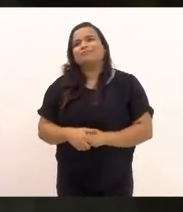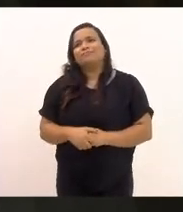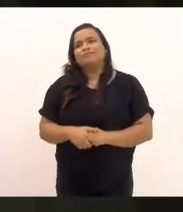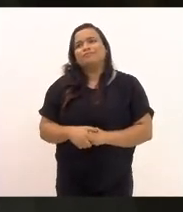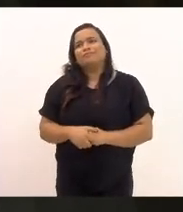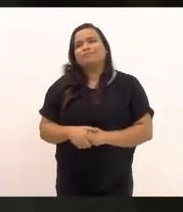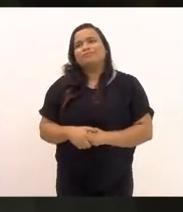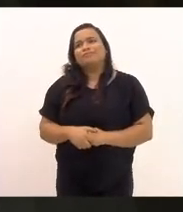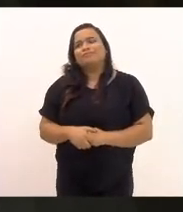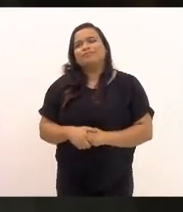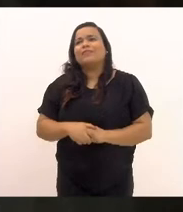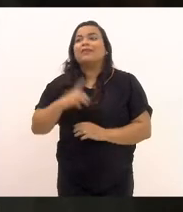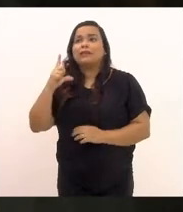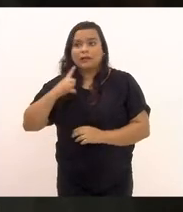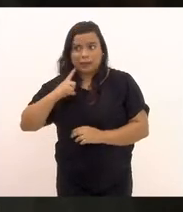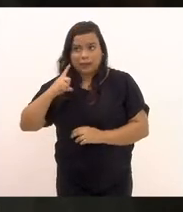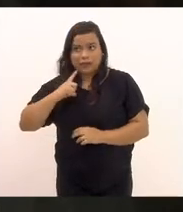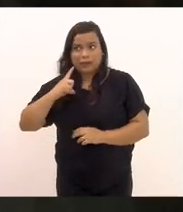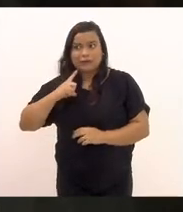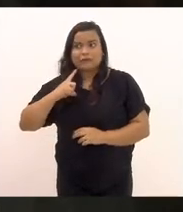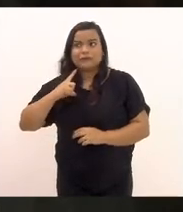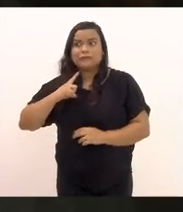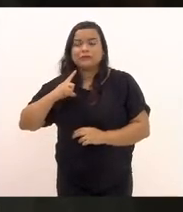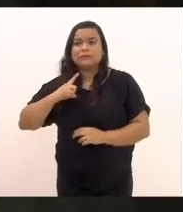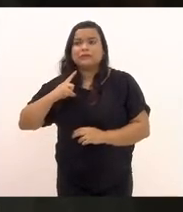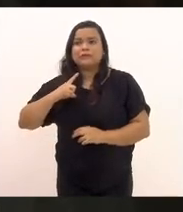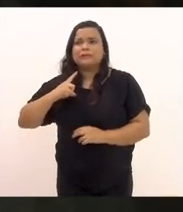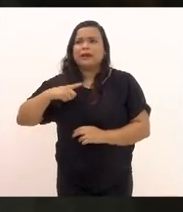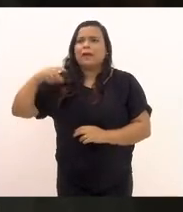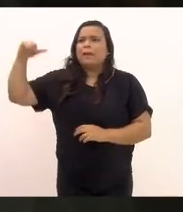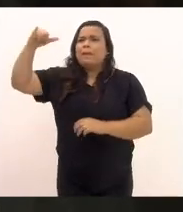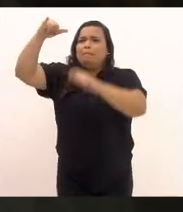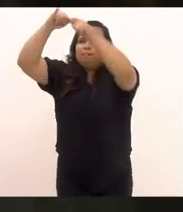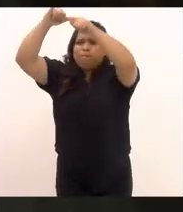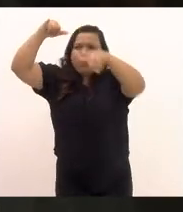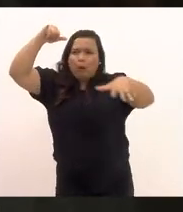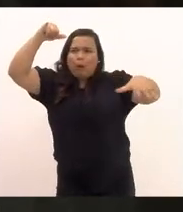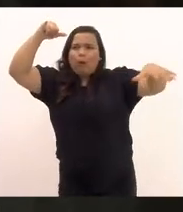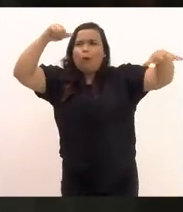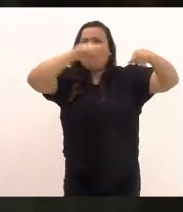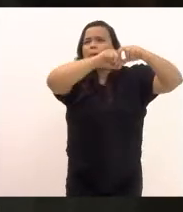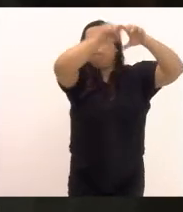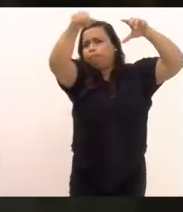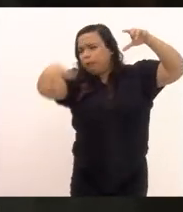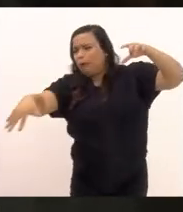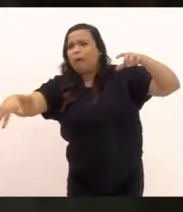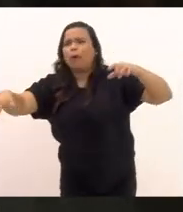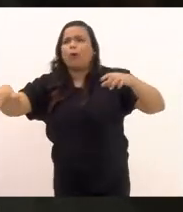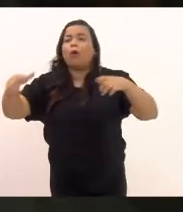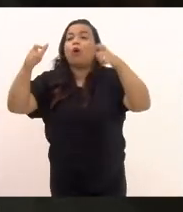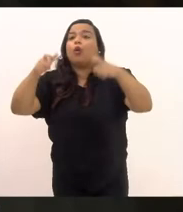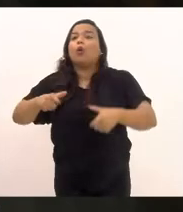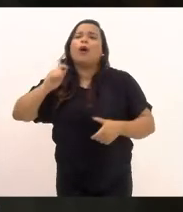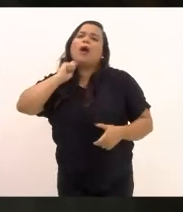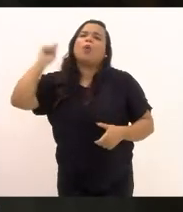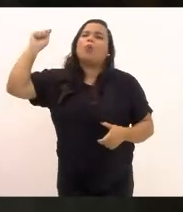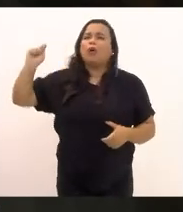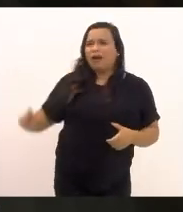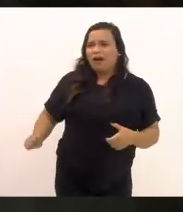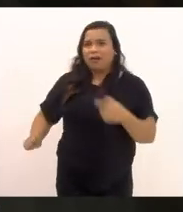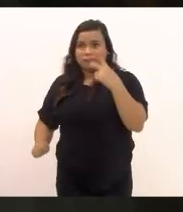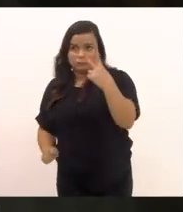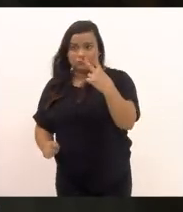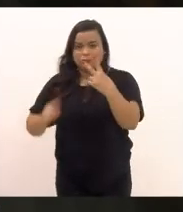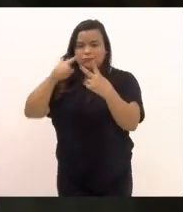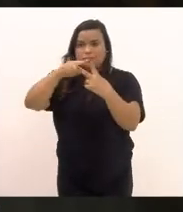a duas e bombardeio a duas áreas da Ucrânia. A Kiev, que é a